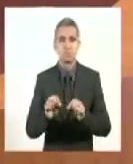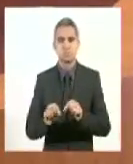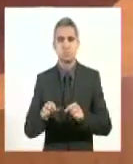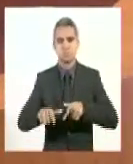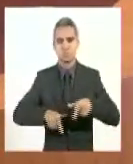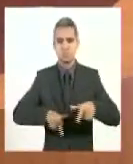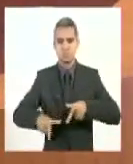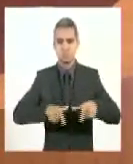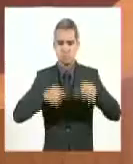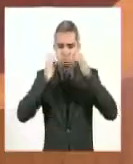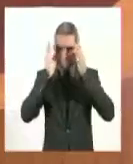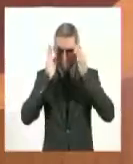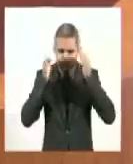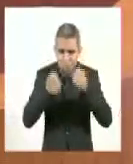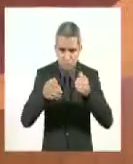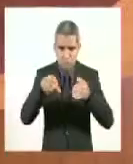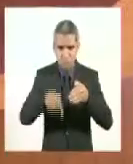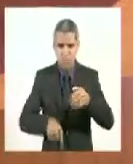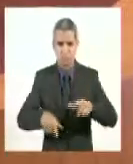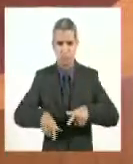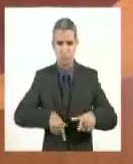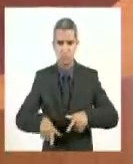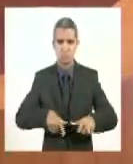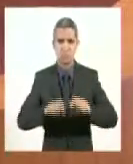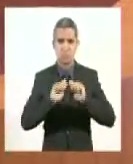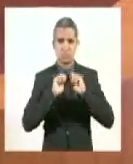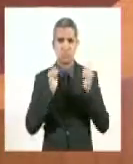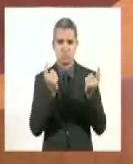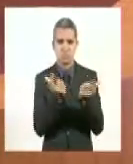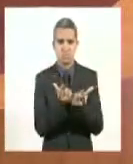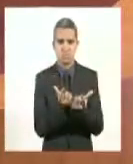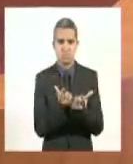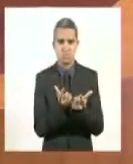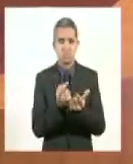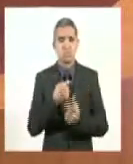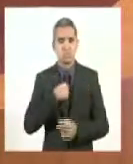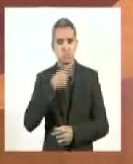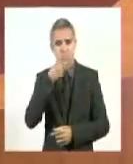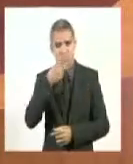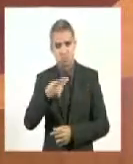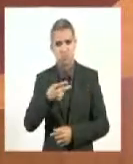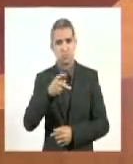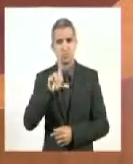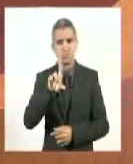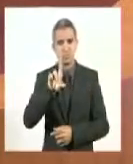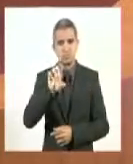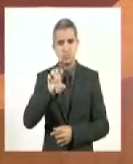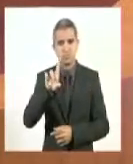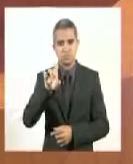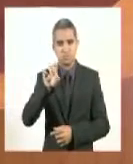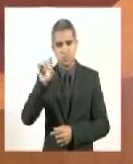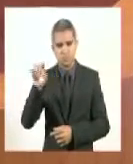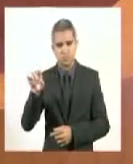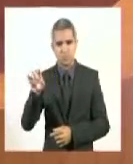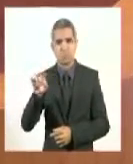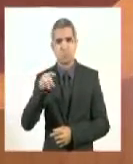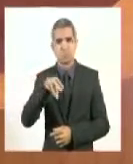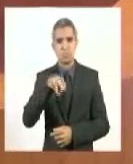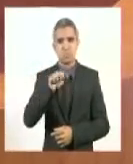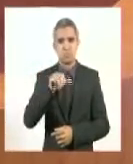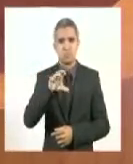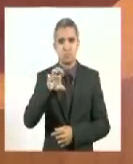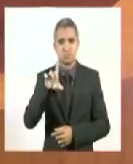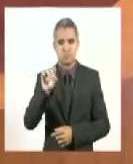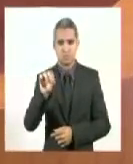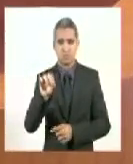trabalho aqui nessa Assembleia. Falei do Dedé Macedo, porque tem esse escandaloso caso do